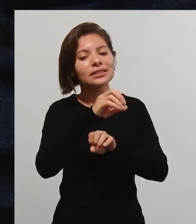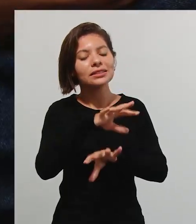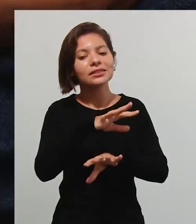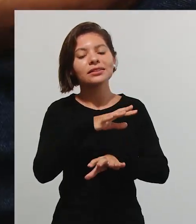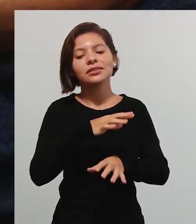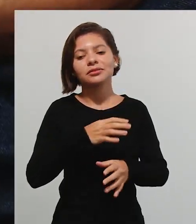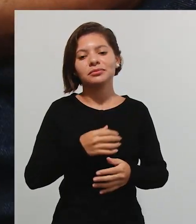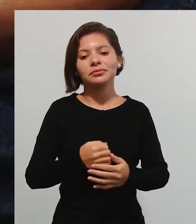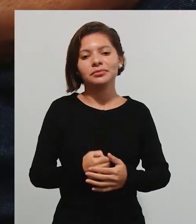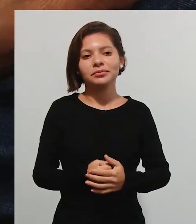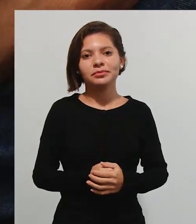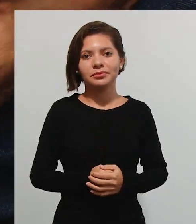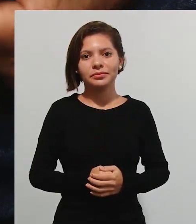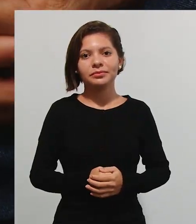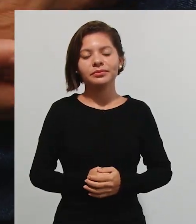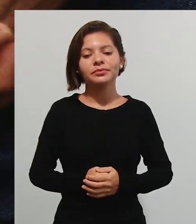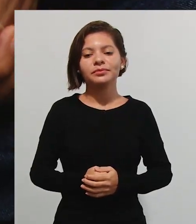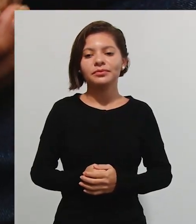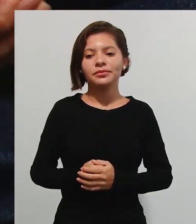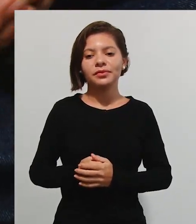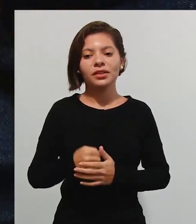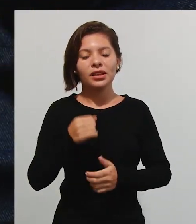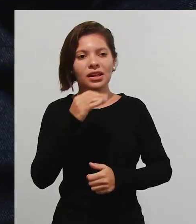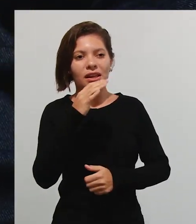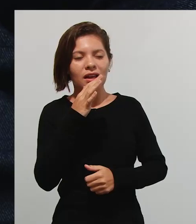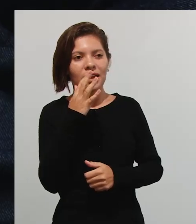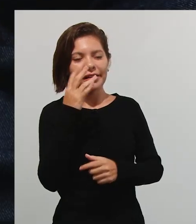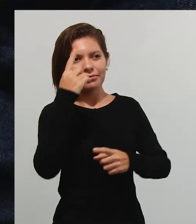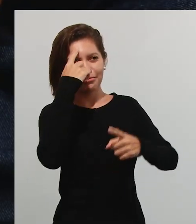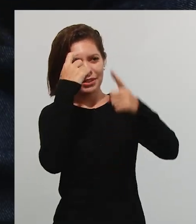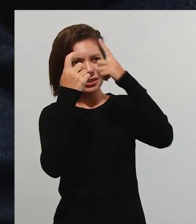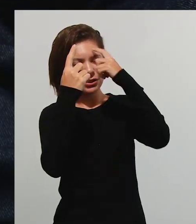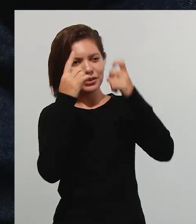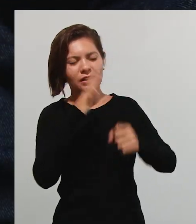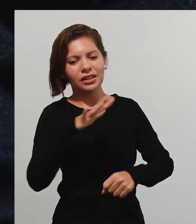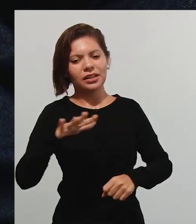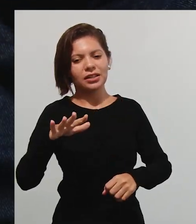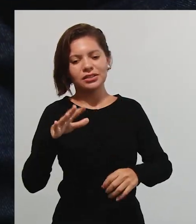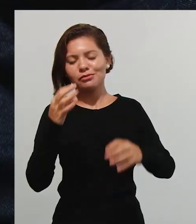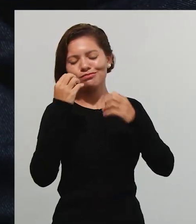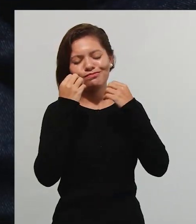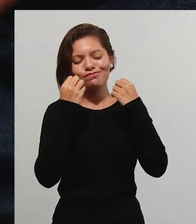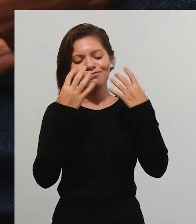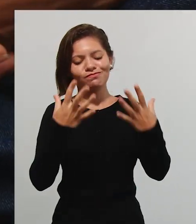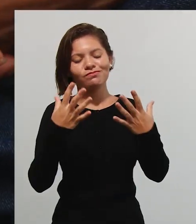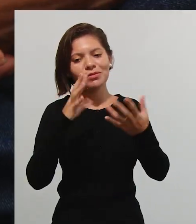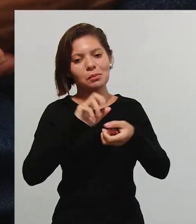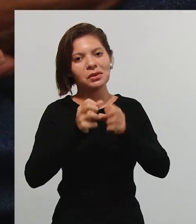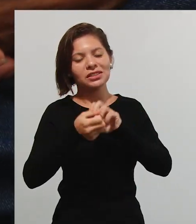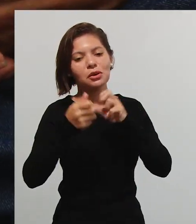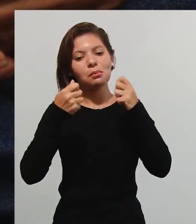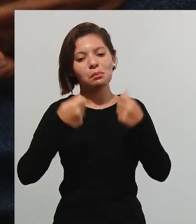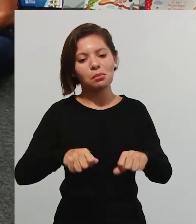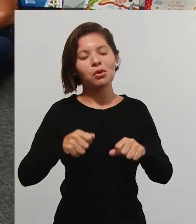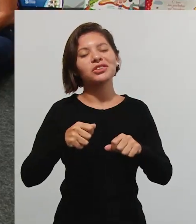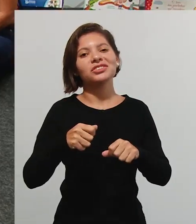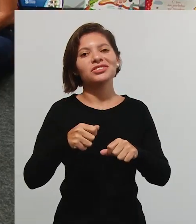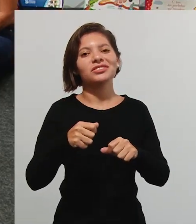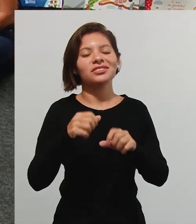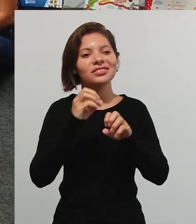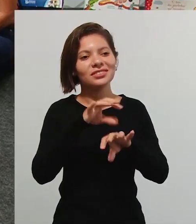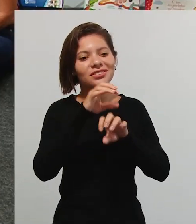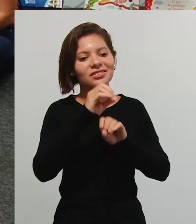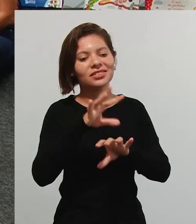a criança ela tem uma criatividade incrível, aí a massinha é uma possibilidade de você trabalhar isso com